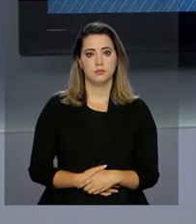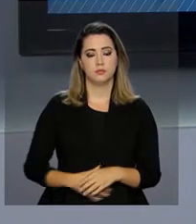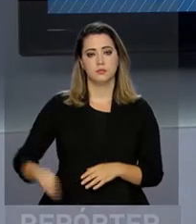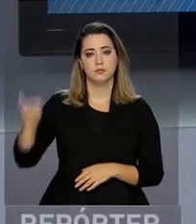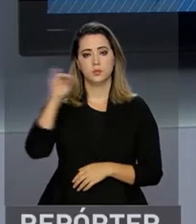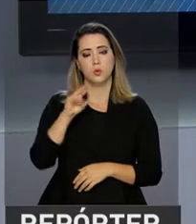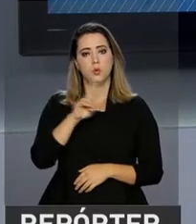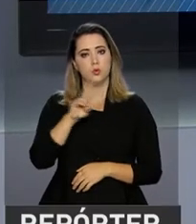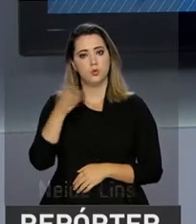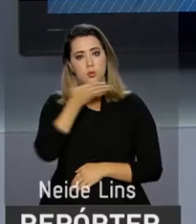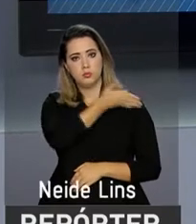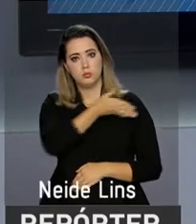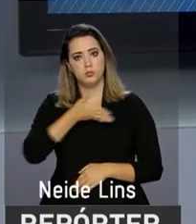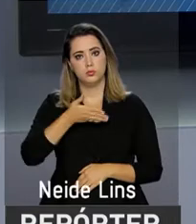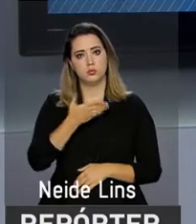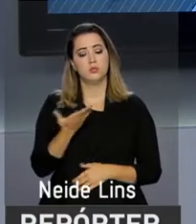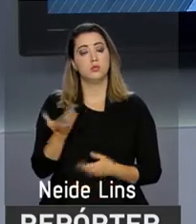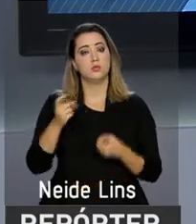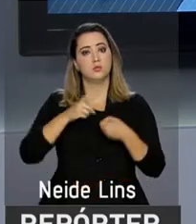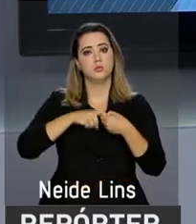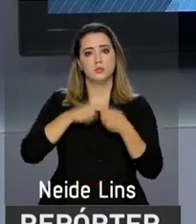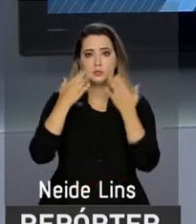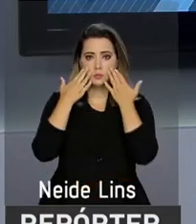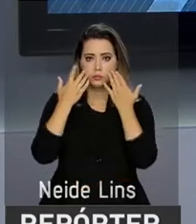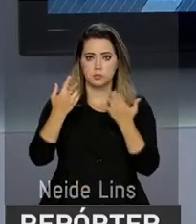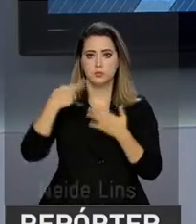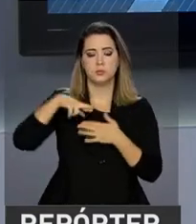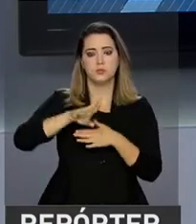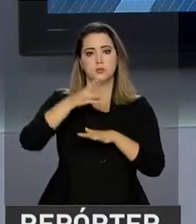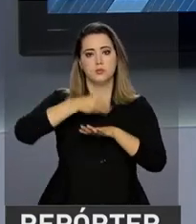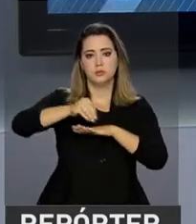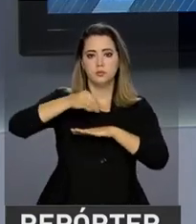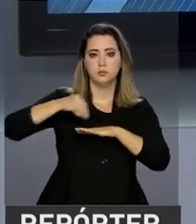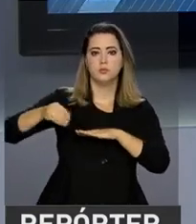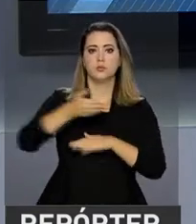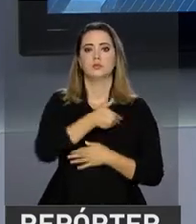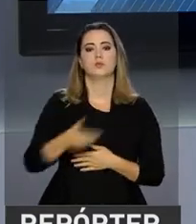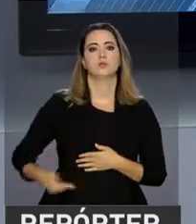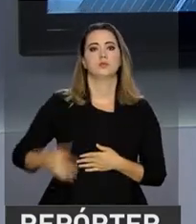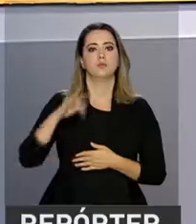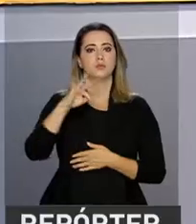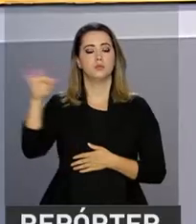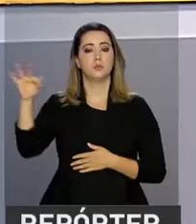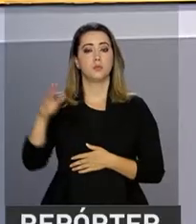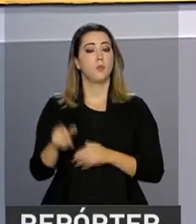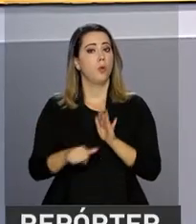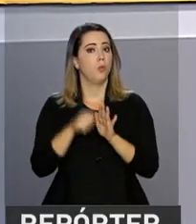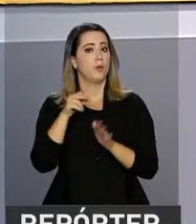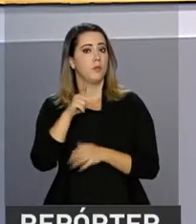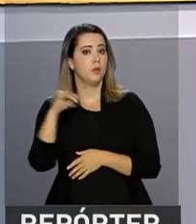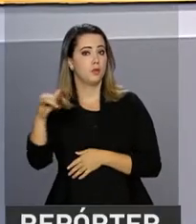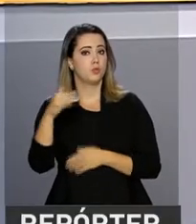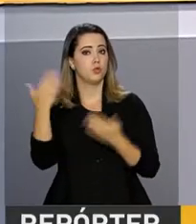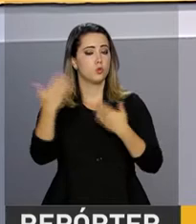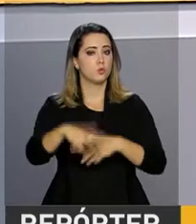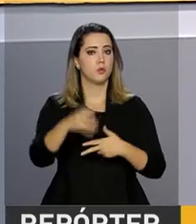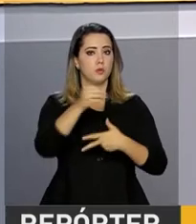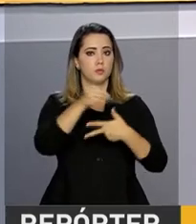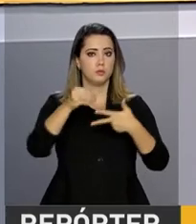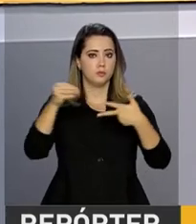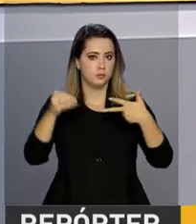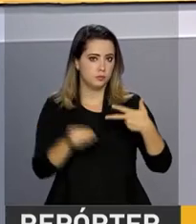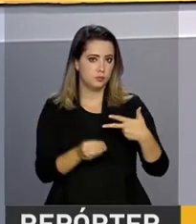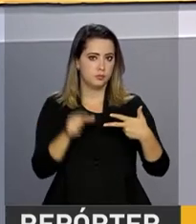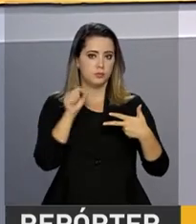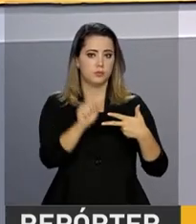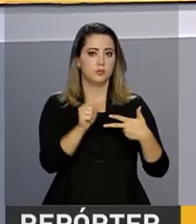Olá, eu sou Carolina Becker e estamos de volta com o repórter NBR e as notícias do governo federal. O primeiro dia de provas do Exame Nacional